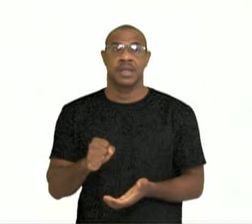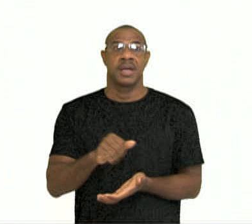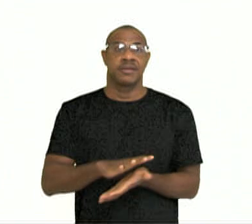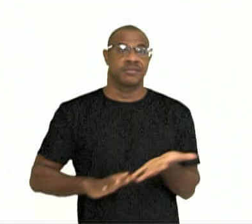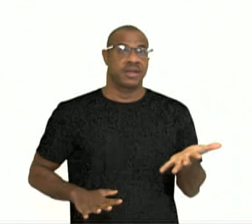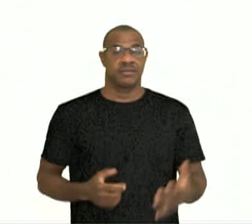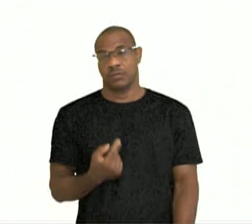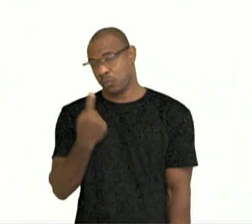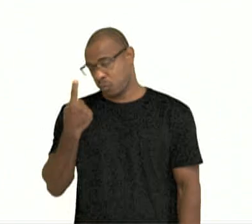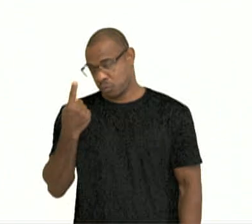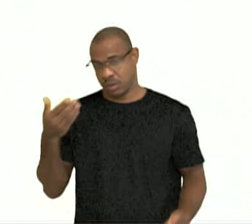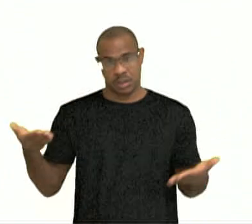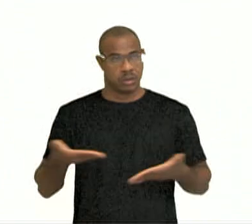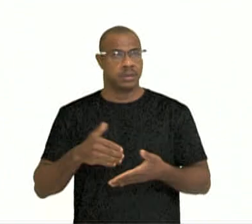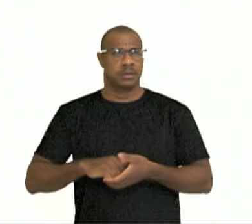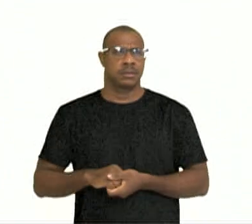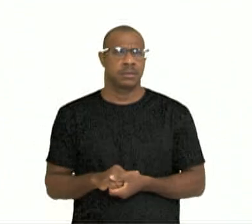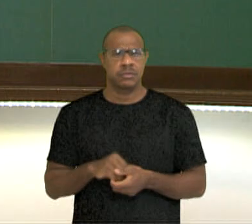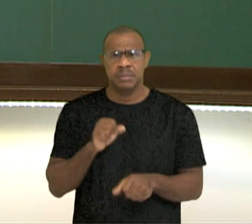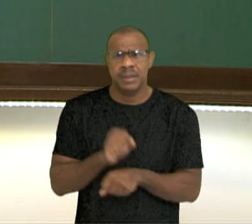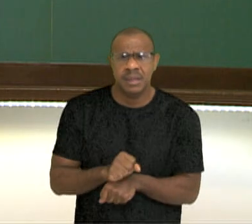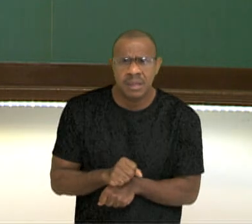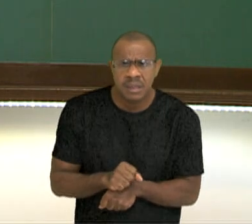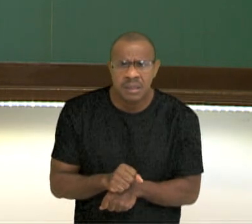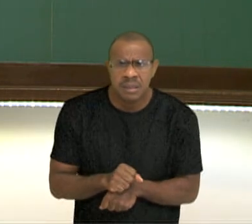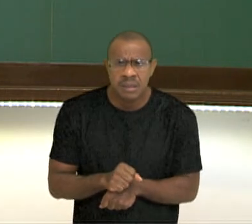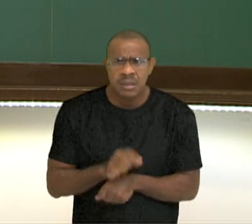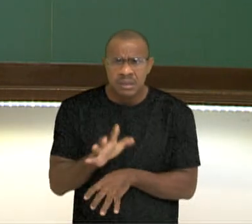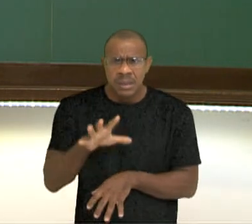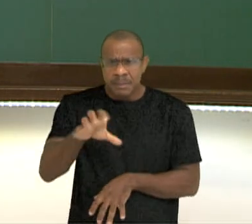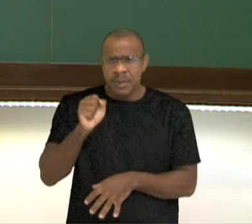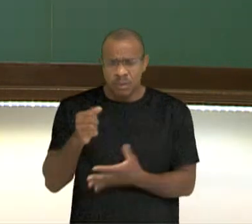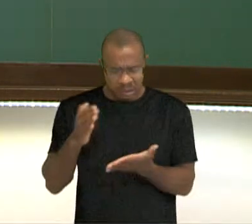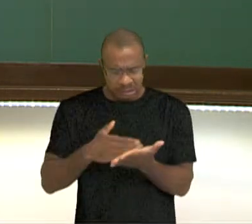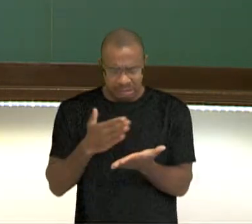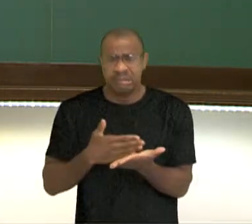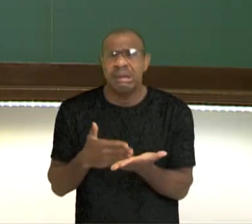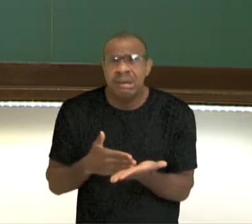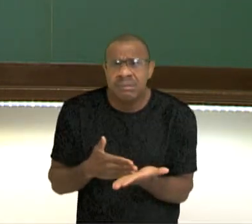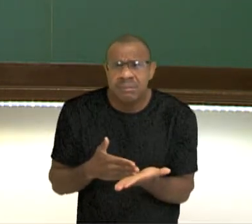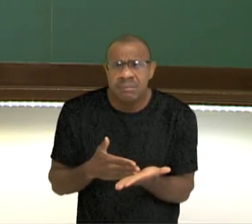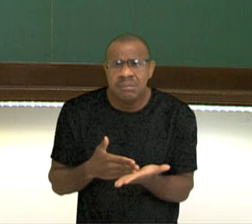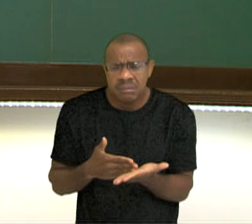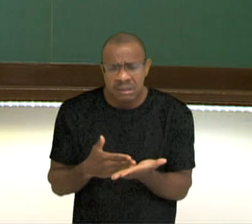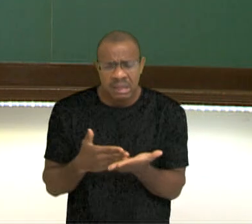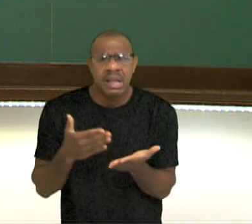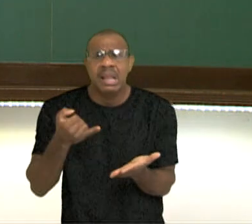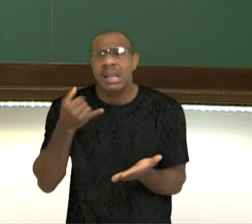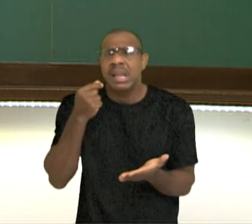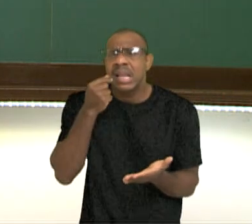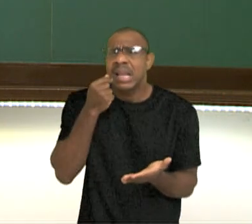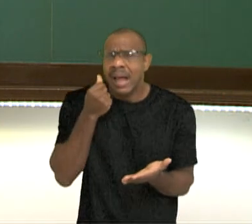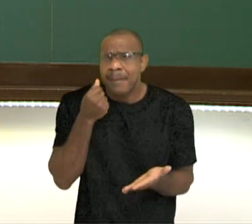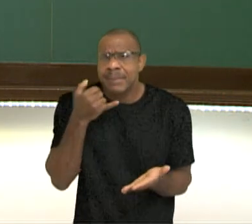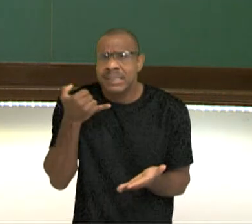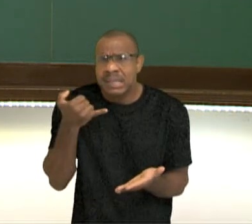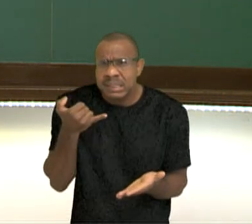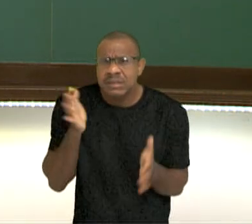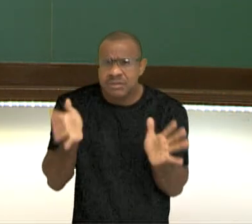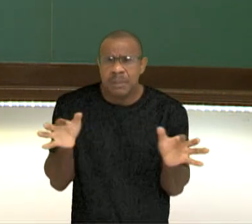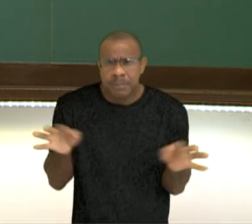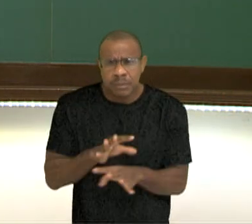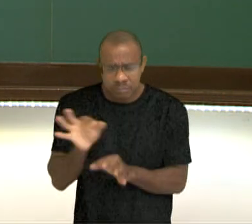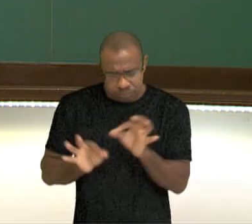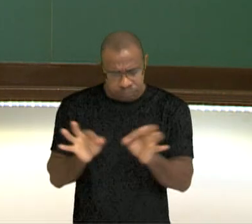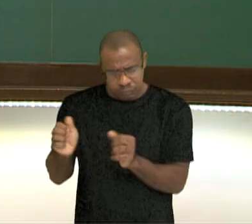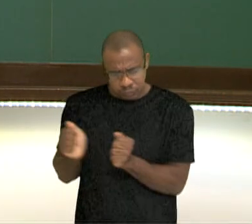Atividade 1. Espera lá. Você está com o caderno? Pegou o lápis, caneta, tudo